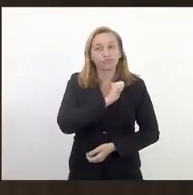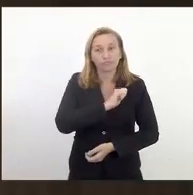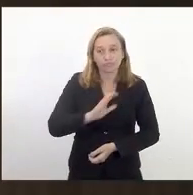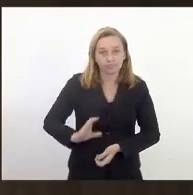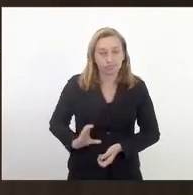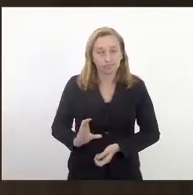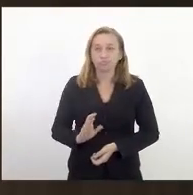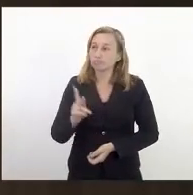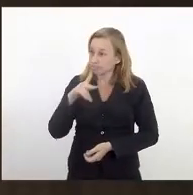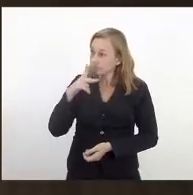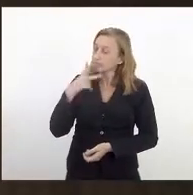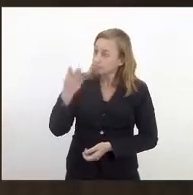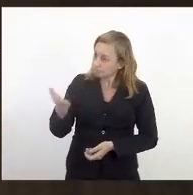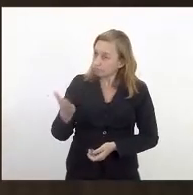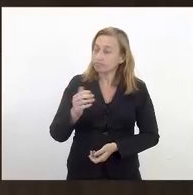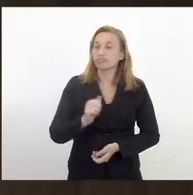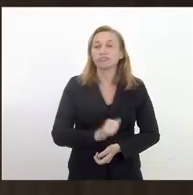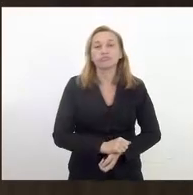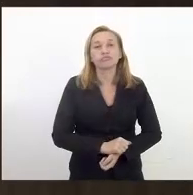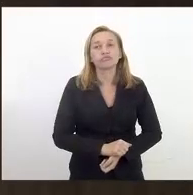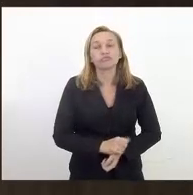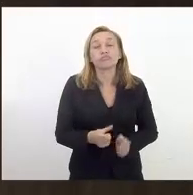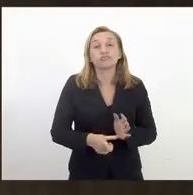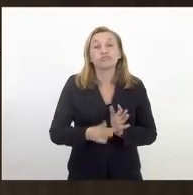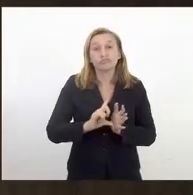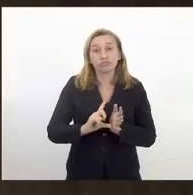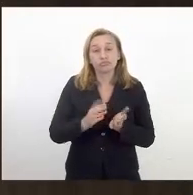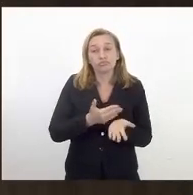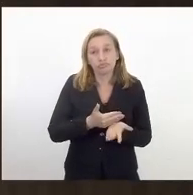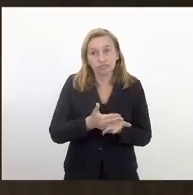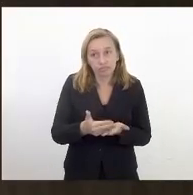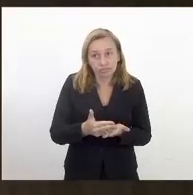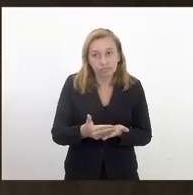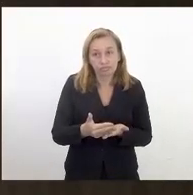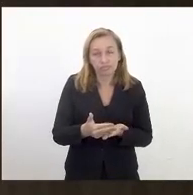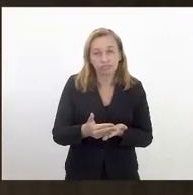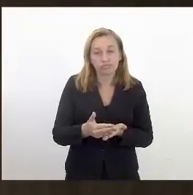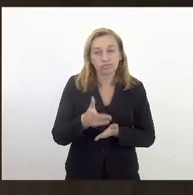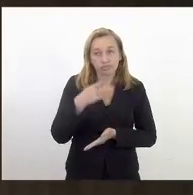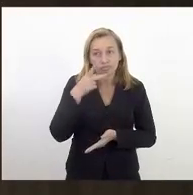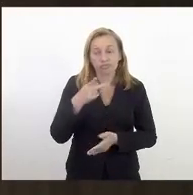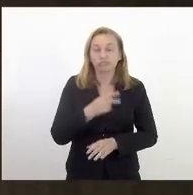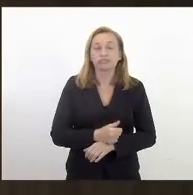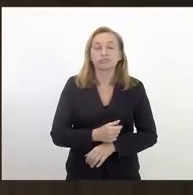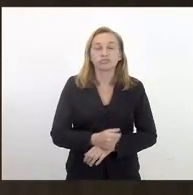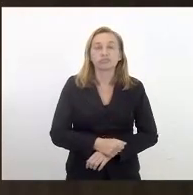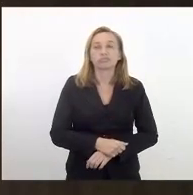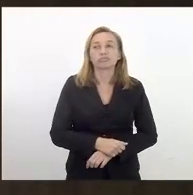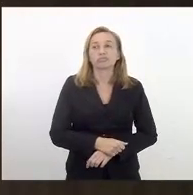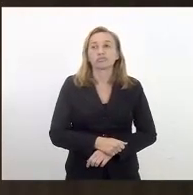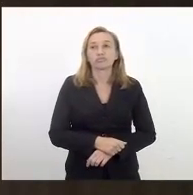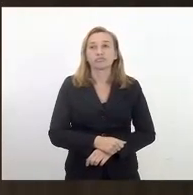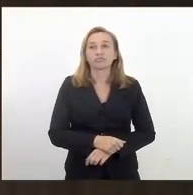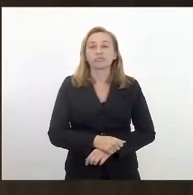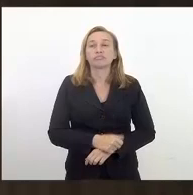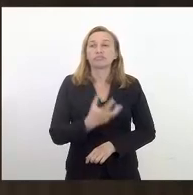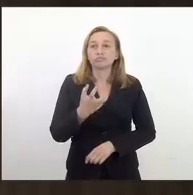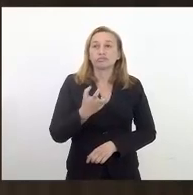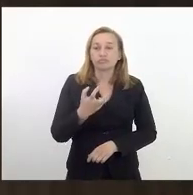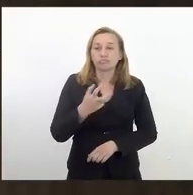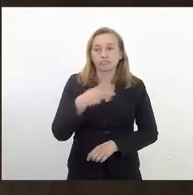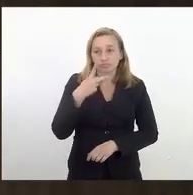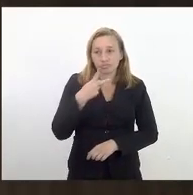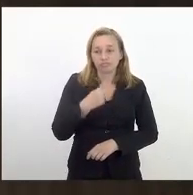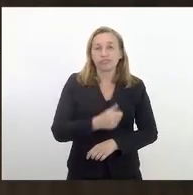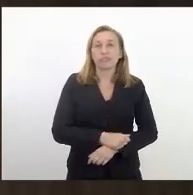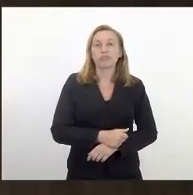André Silene falou sobre essa preliminar antes de começar a sua manifestação isso dito e eu quero dizer